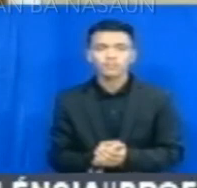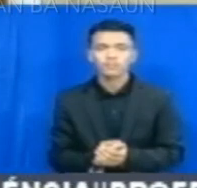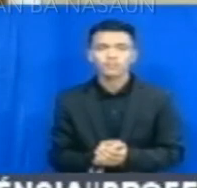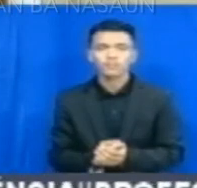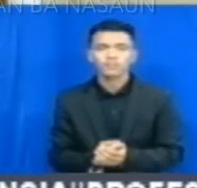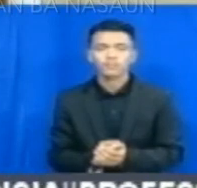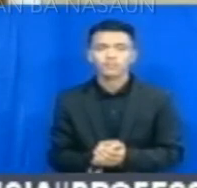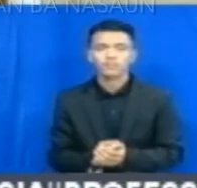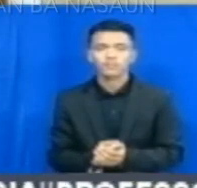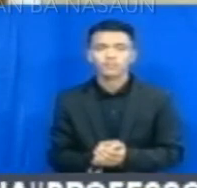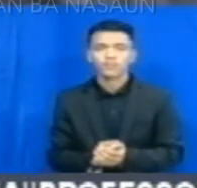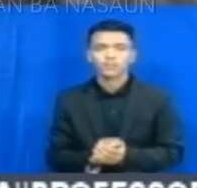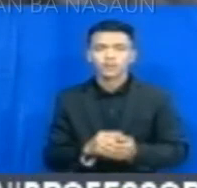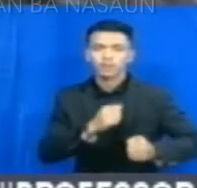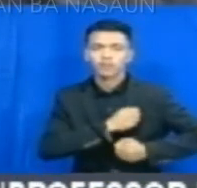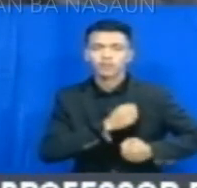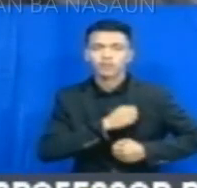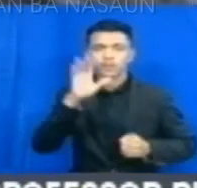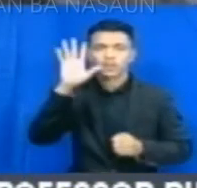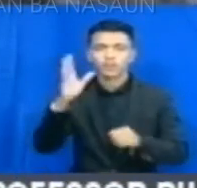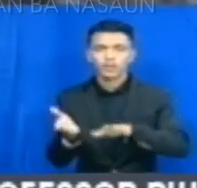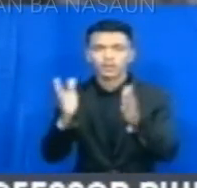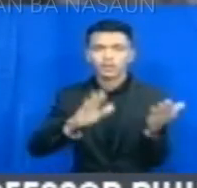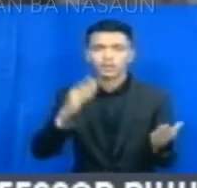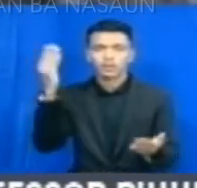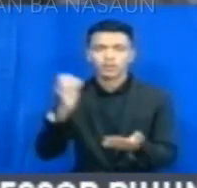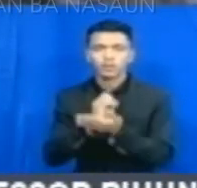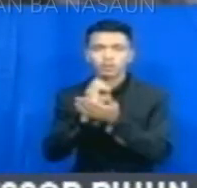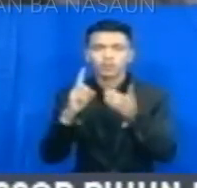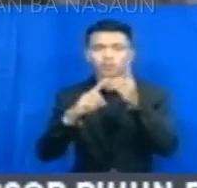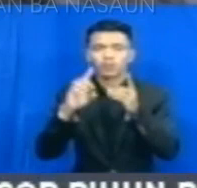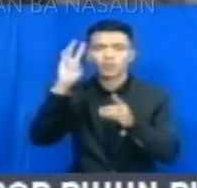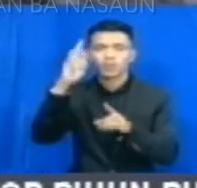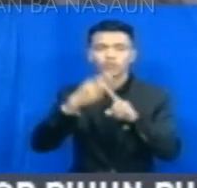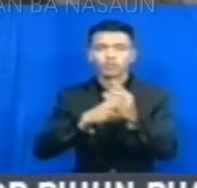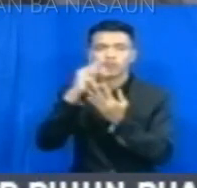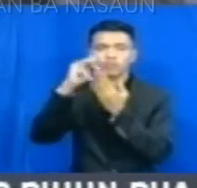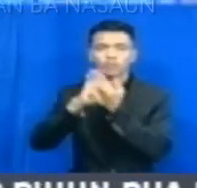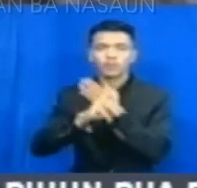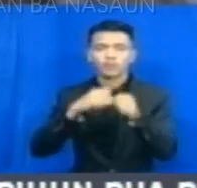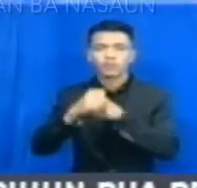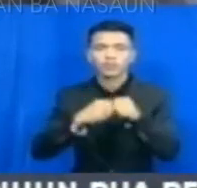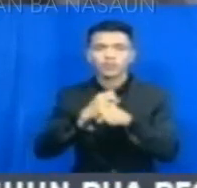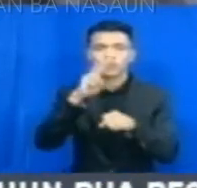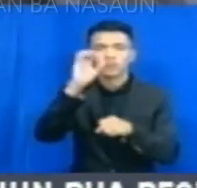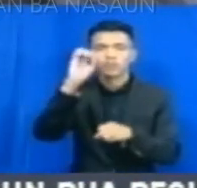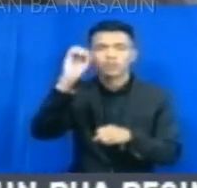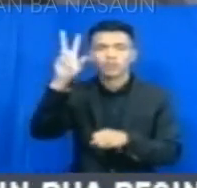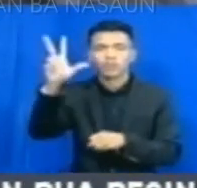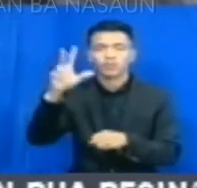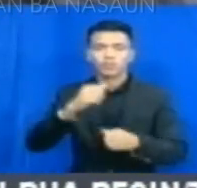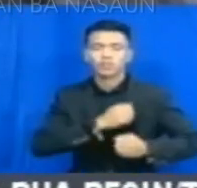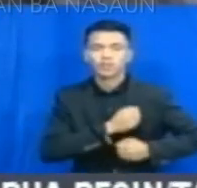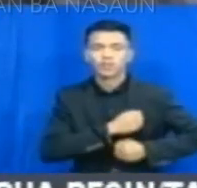ongonhagesimida. Tropa Coreia do Sul na Lima mata iha oi kusi, iha lorong nen fulang marsu tinanri hundrua tolu. Militar